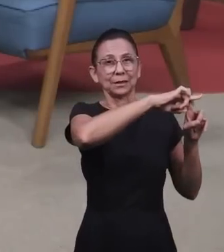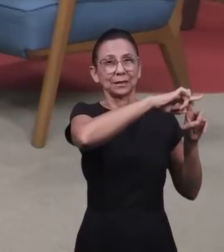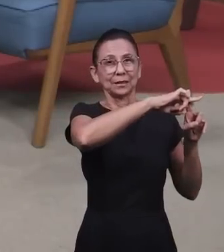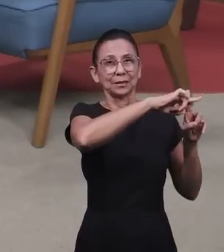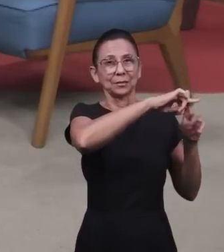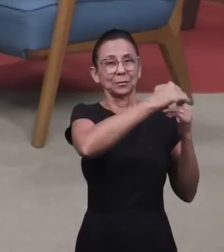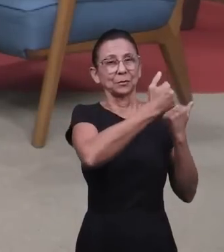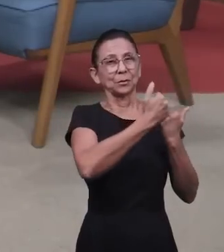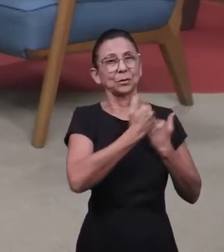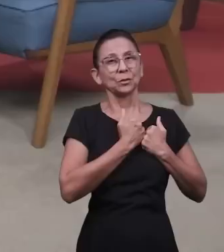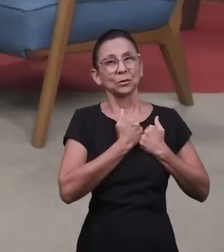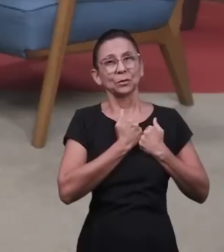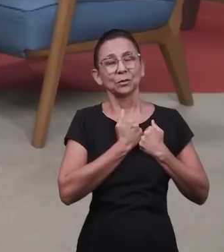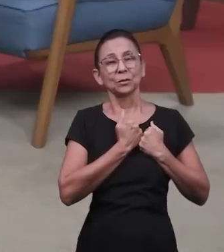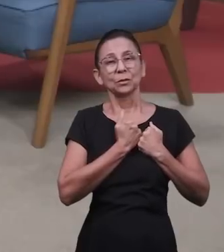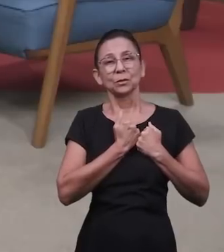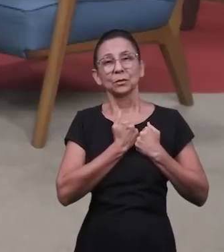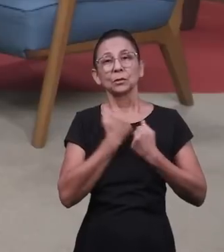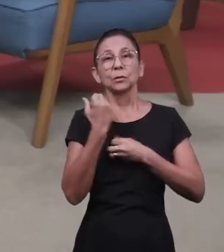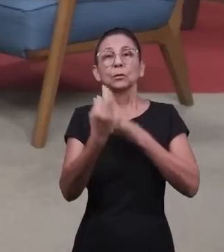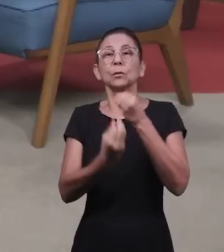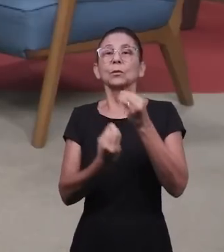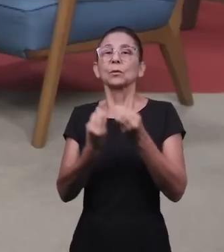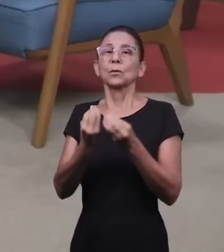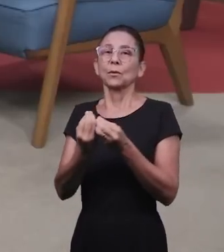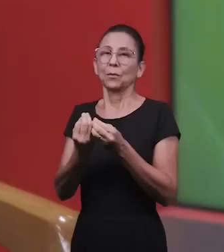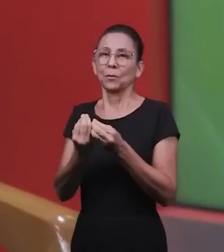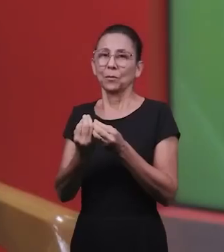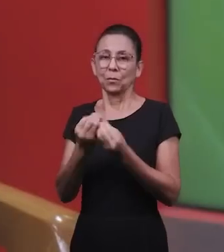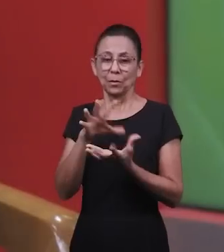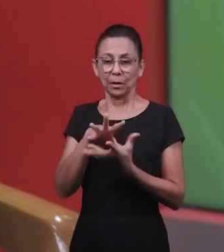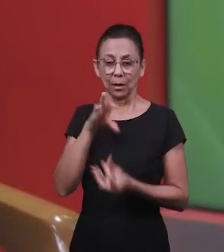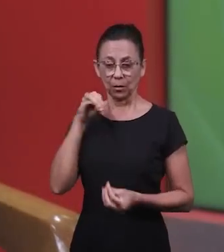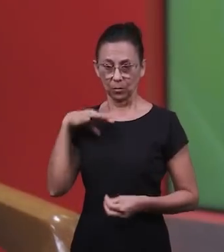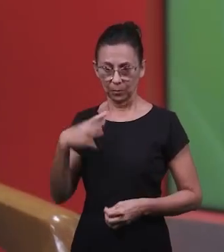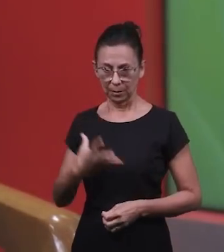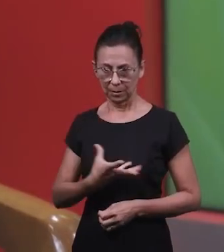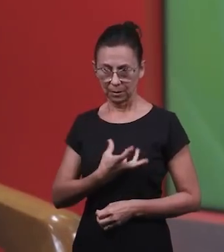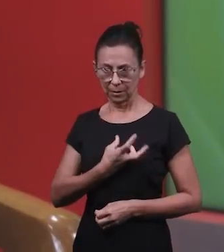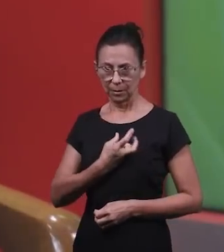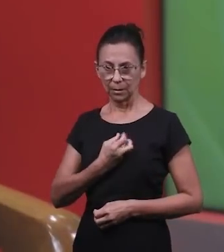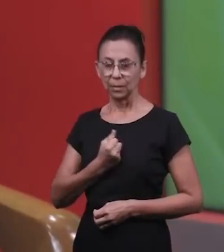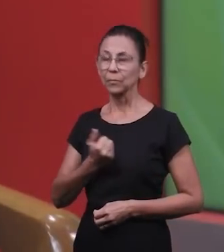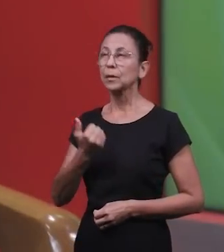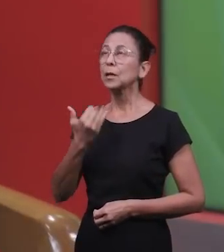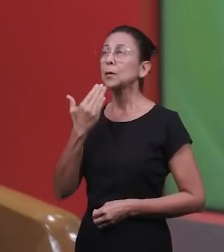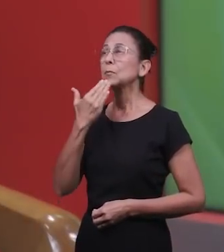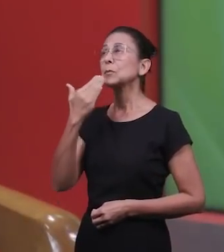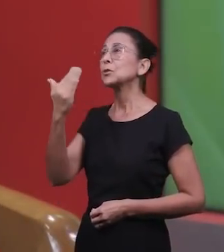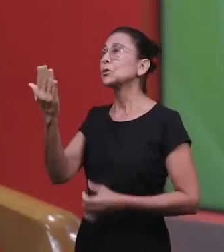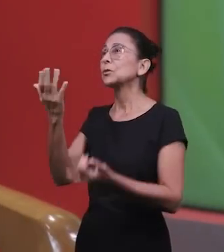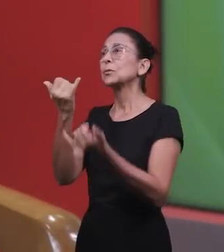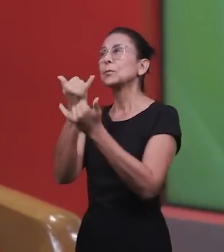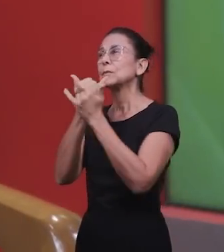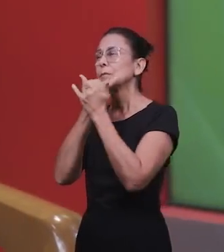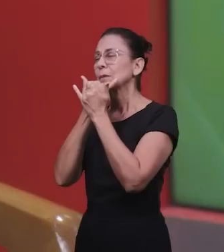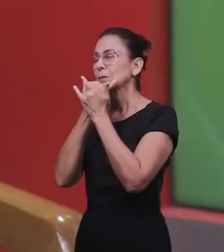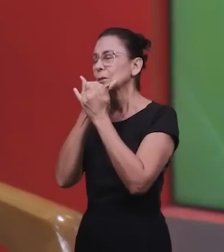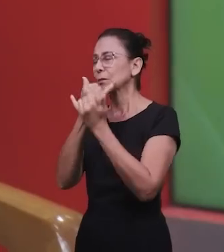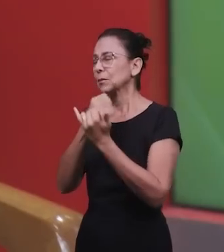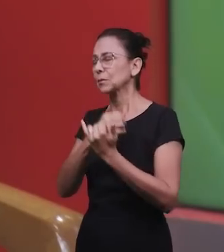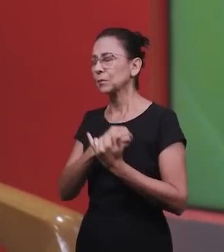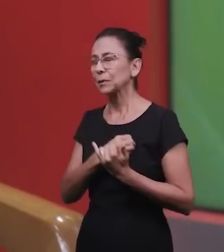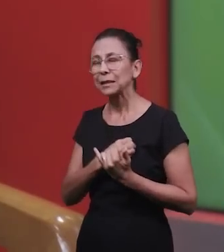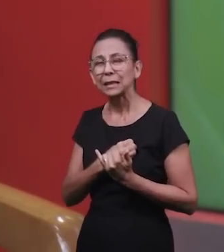o perdão, dos pecados, quer dizer, a salvação da nossa alma. Todo o projeto